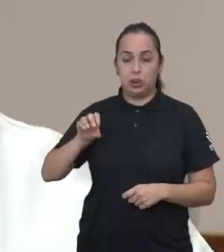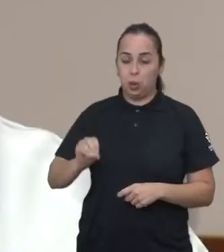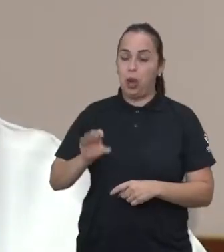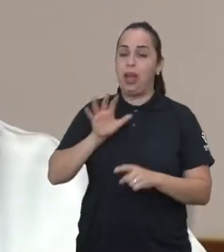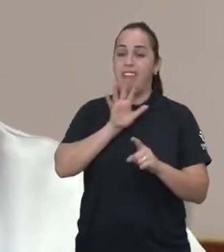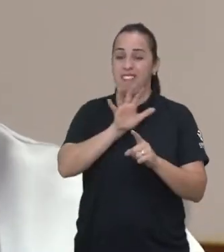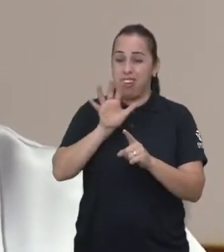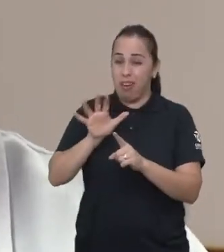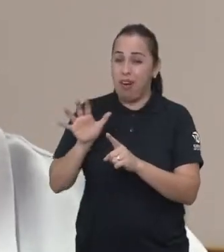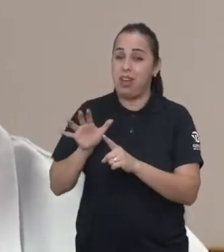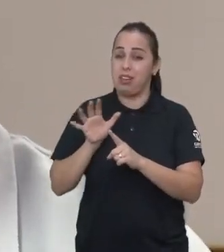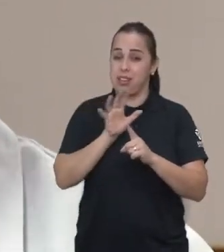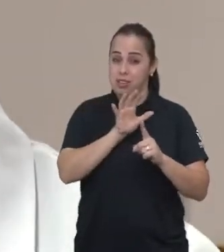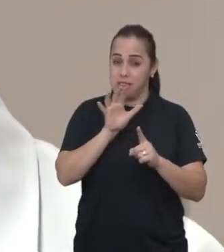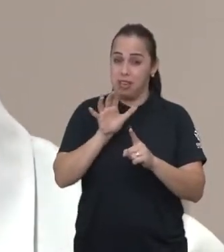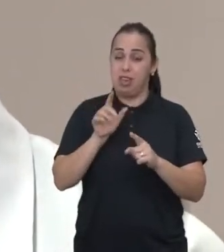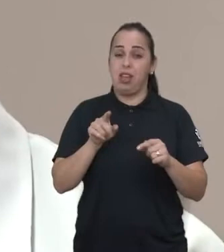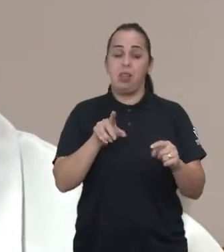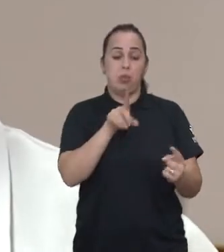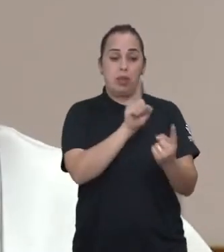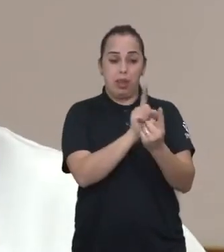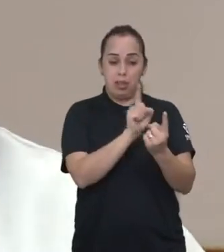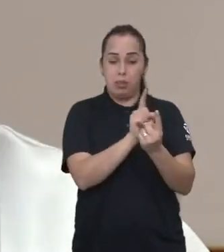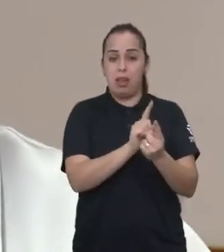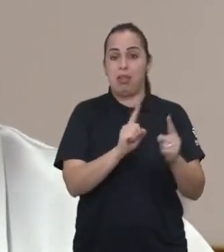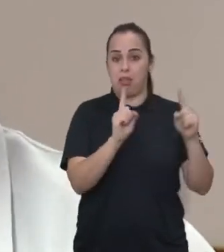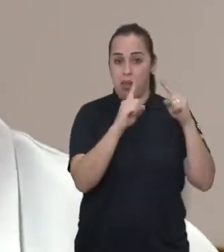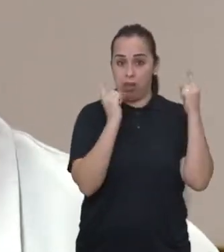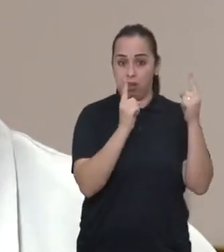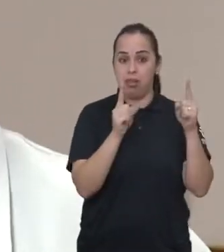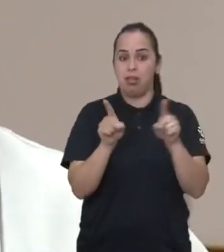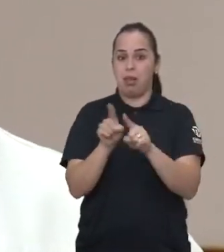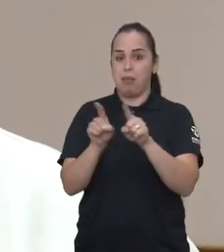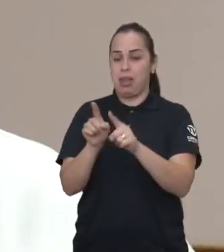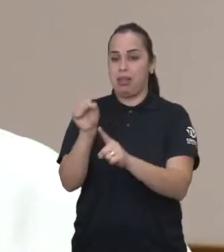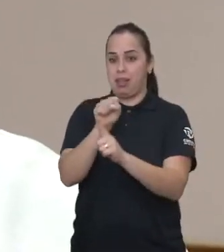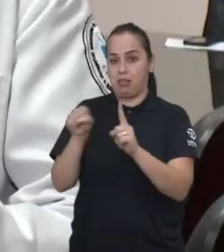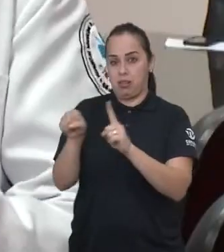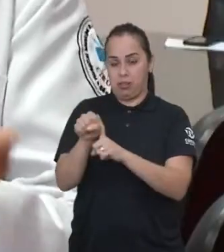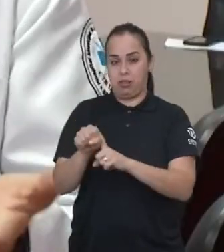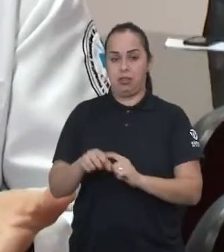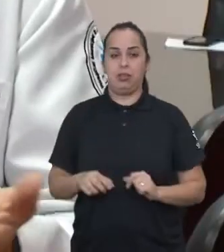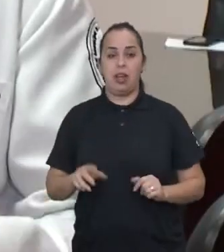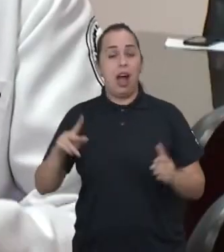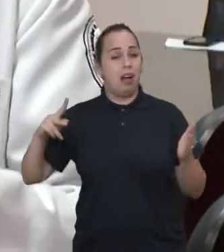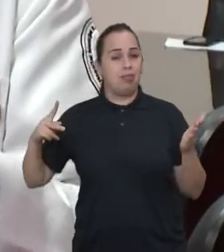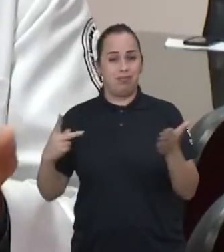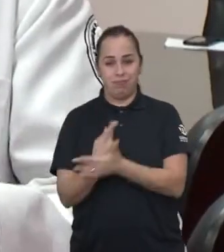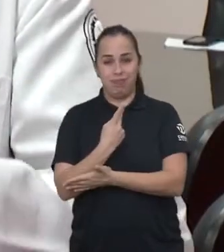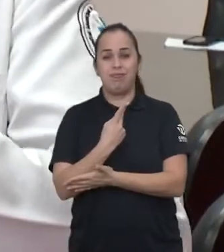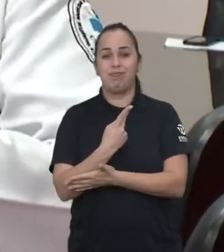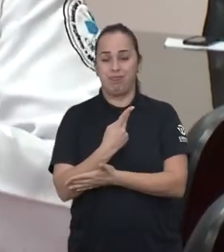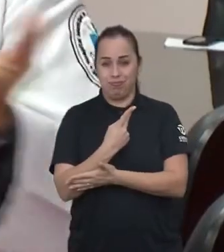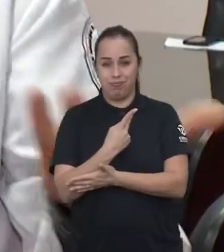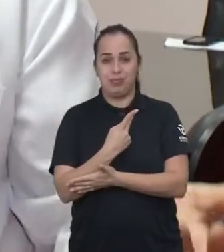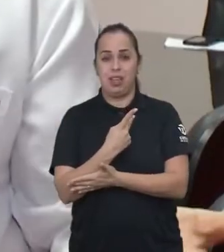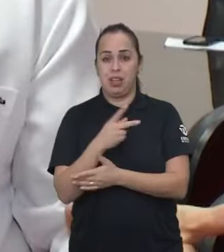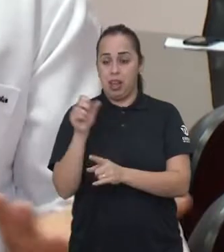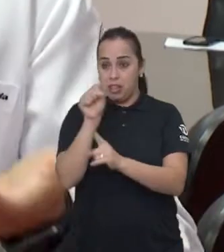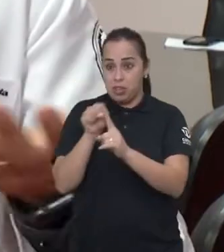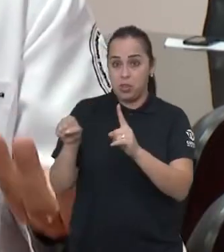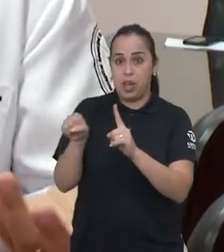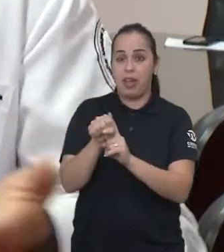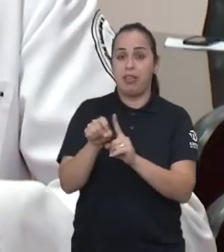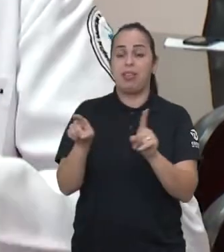suicídio causam grande impacto tanto no serviço de emergência quanto na sociedade é um evento muito impactante